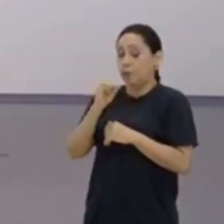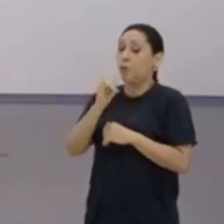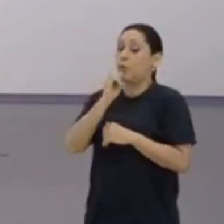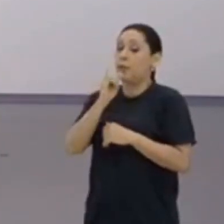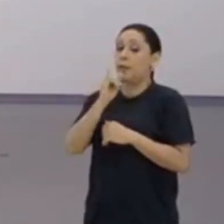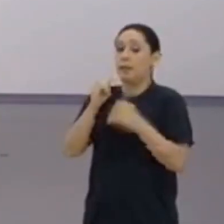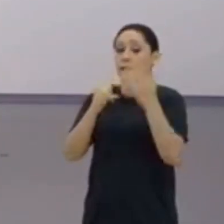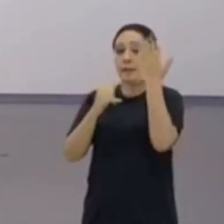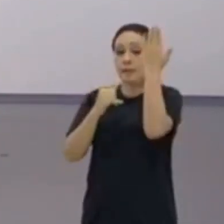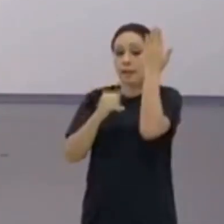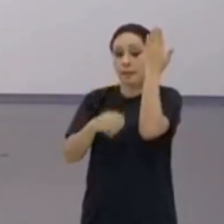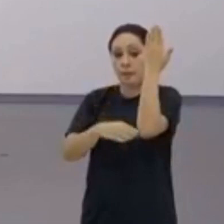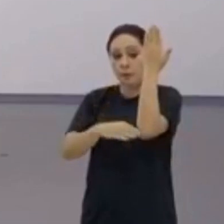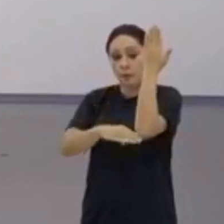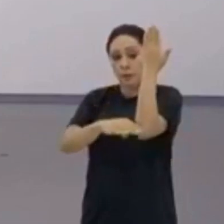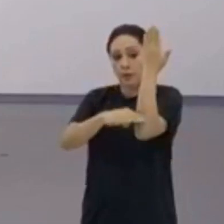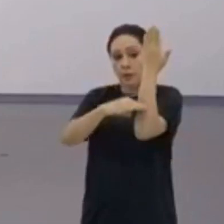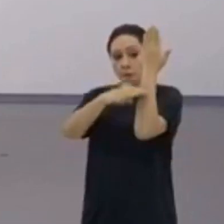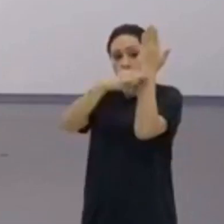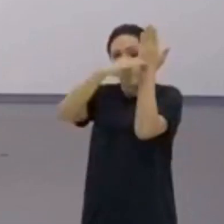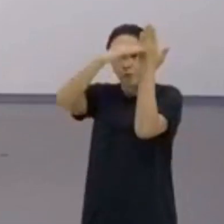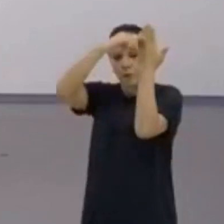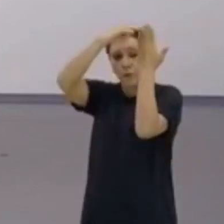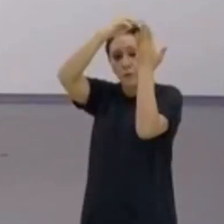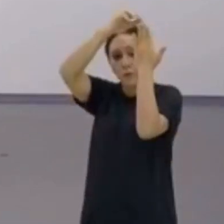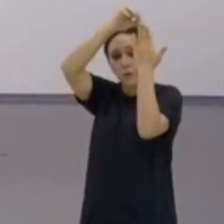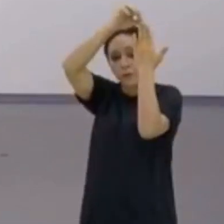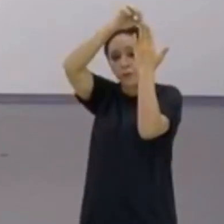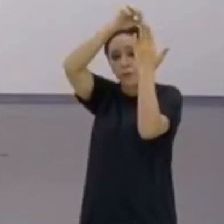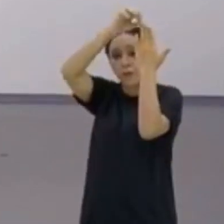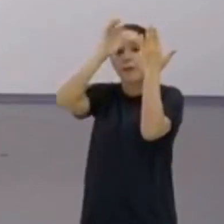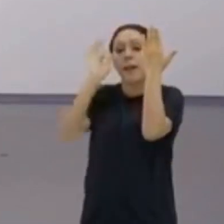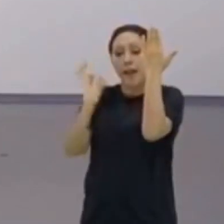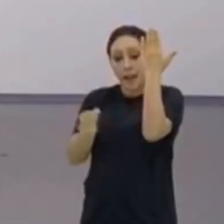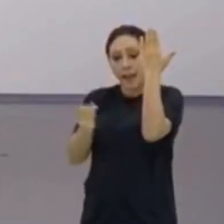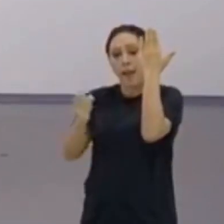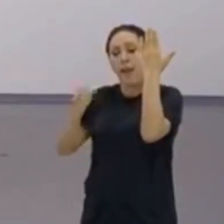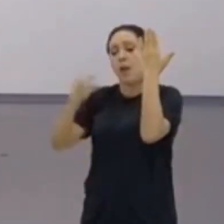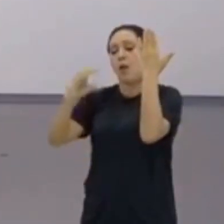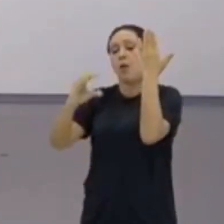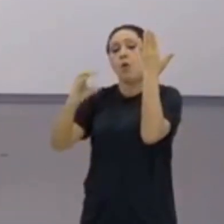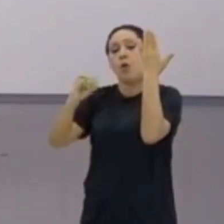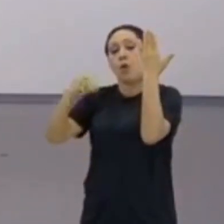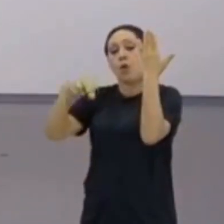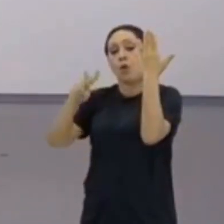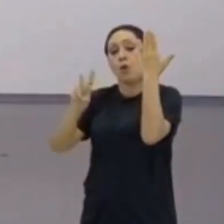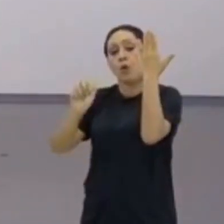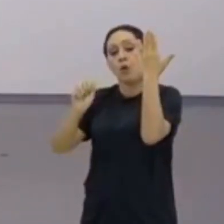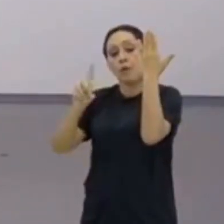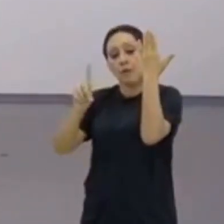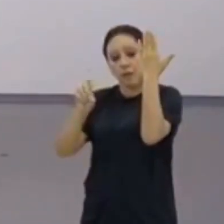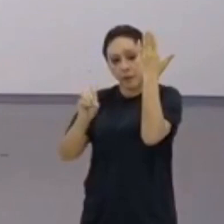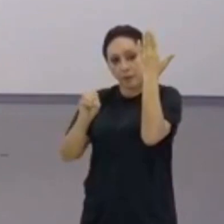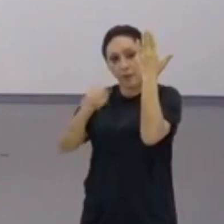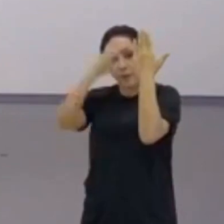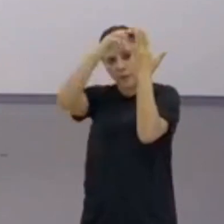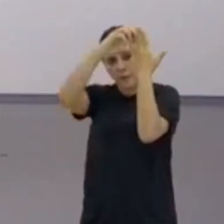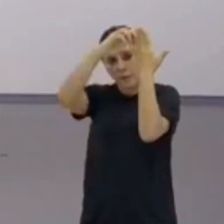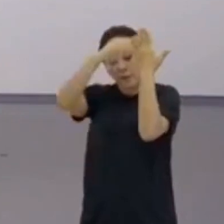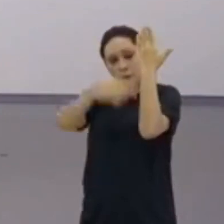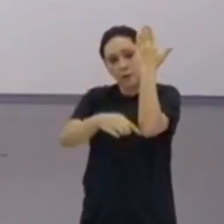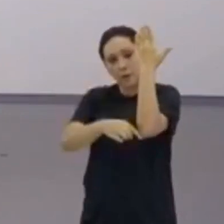bem? Cotovelo até a ponta do dedo médio. Isso aqui é um côvado. Tudo bem? A polegada, essa distância do cotovelo até